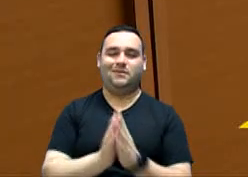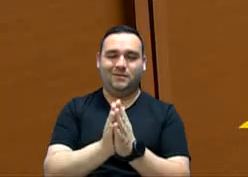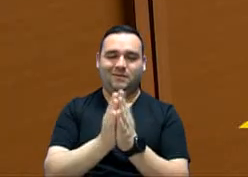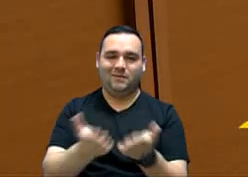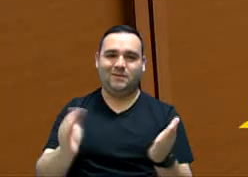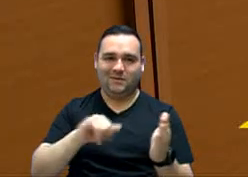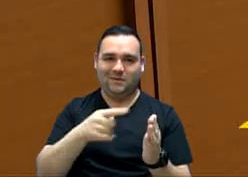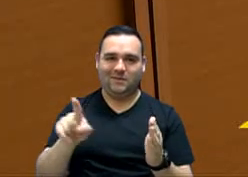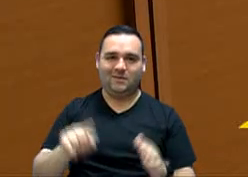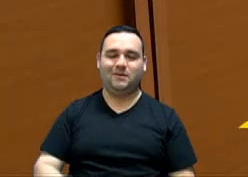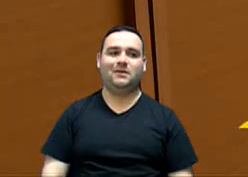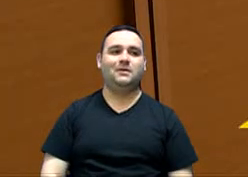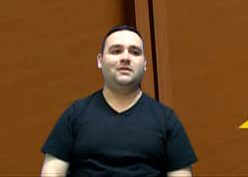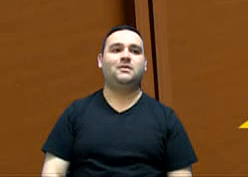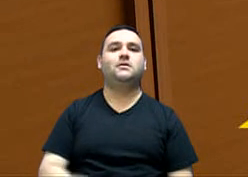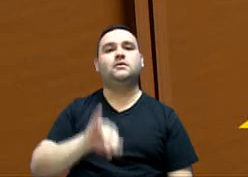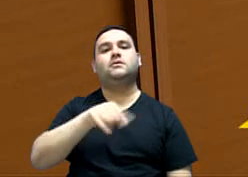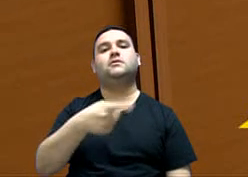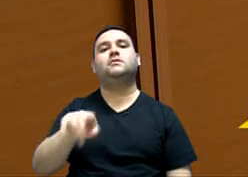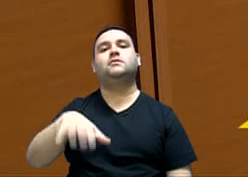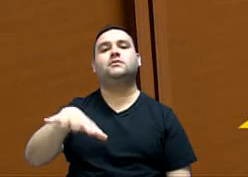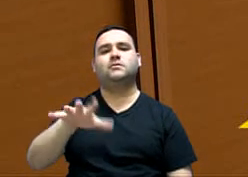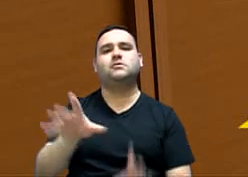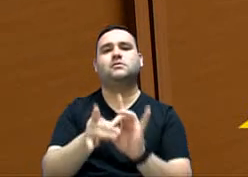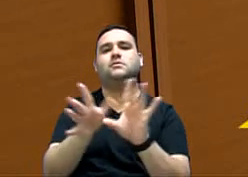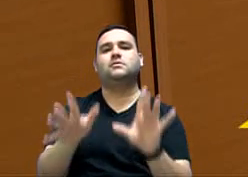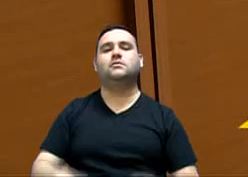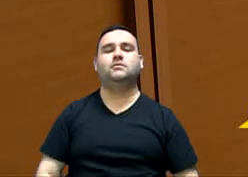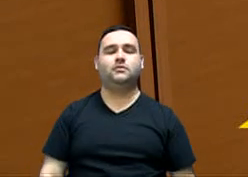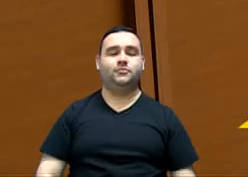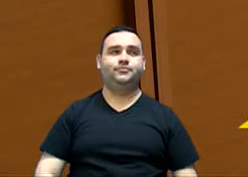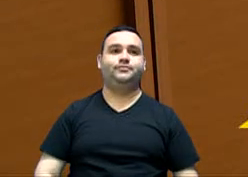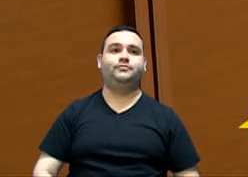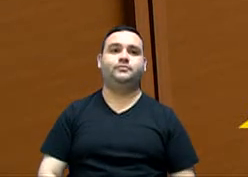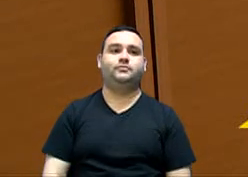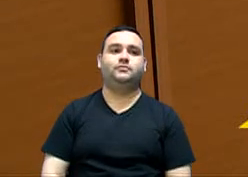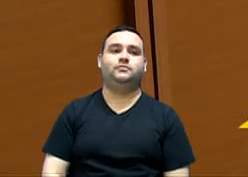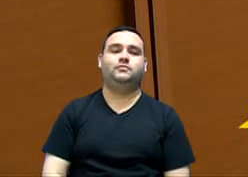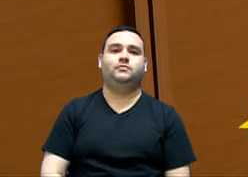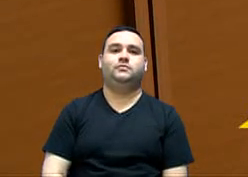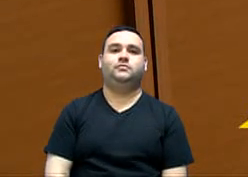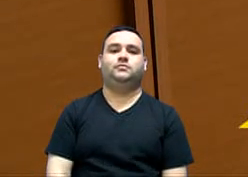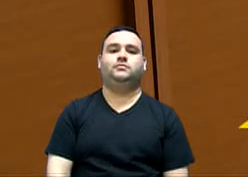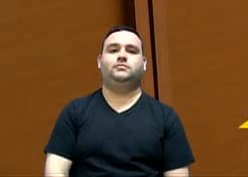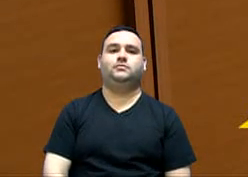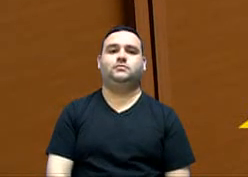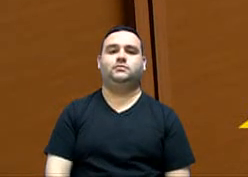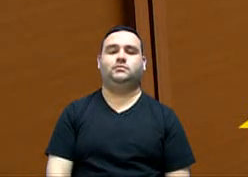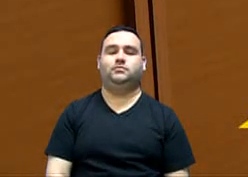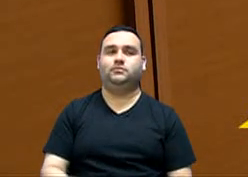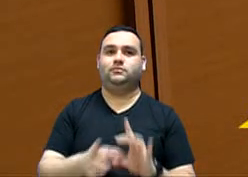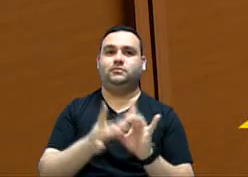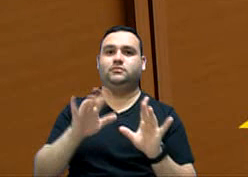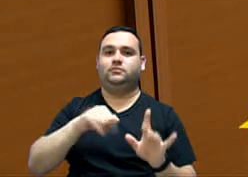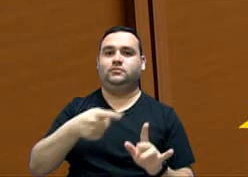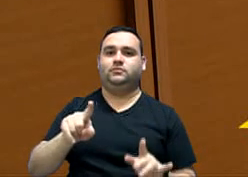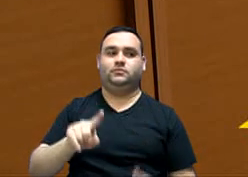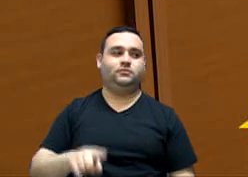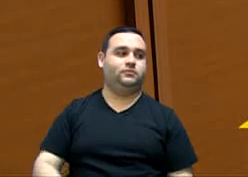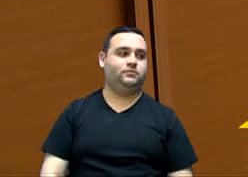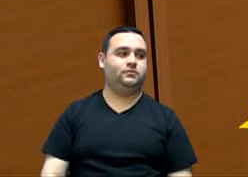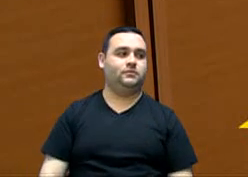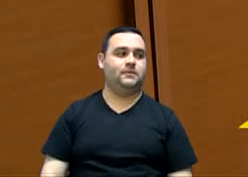João Donizete. Vereador João Donizete, está liberado. Depois você fala. Vereador João Donizete.